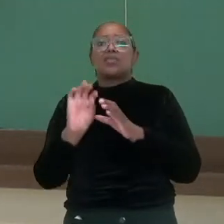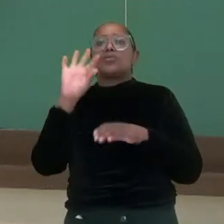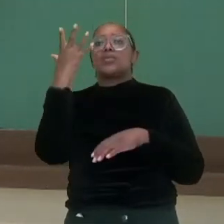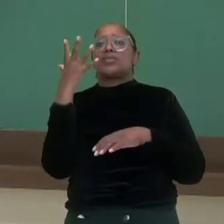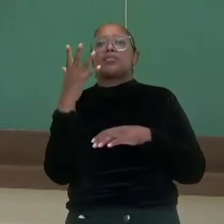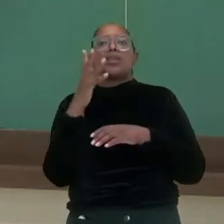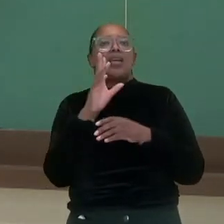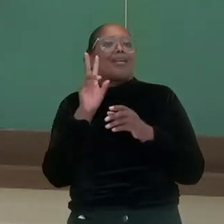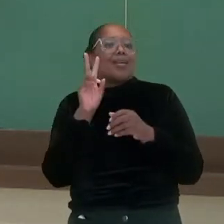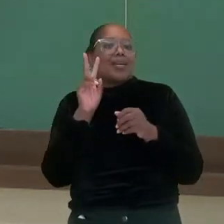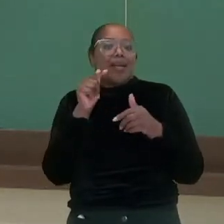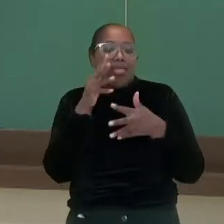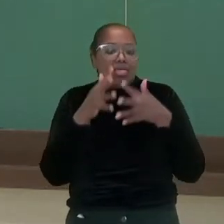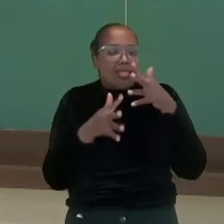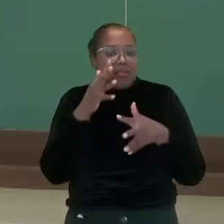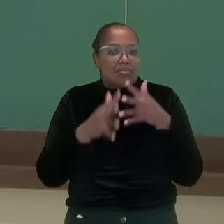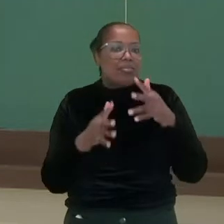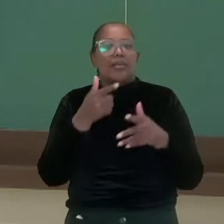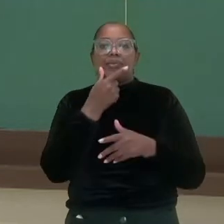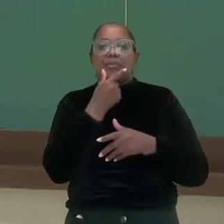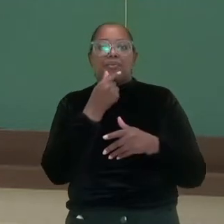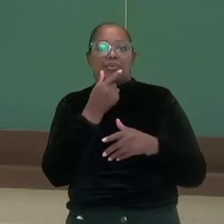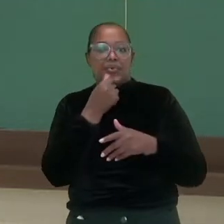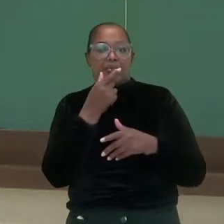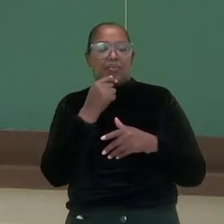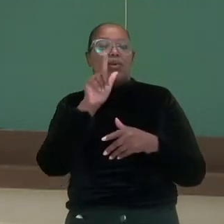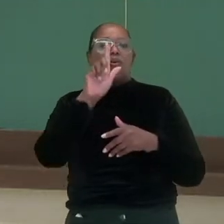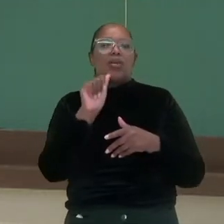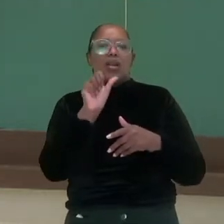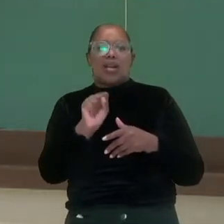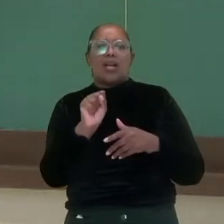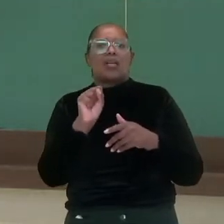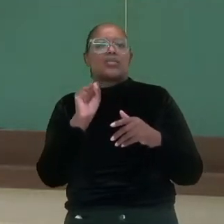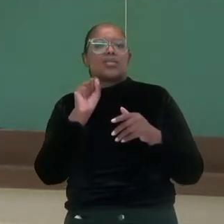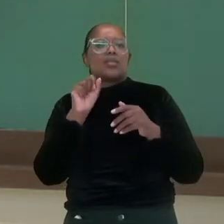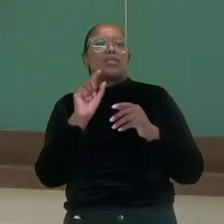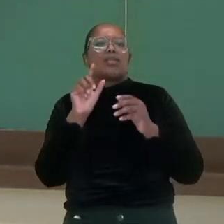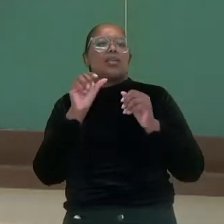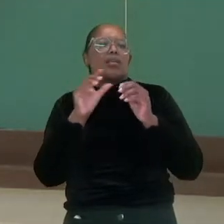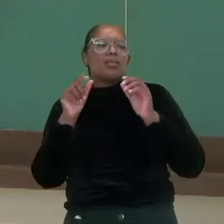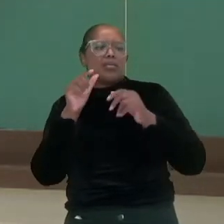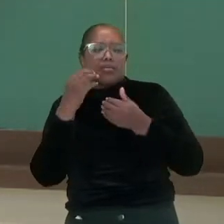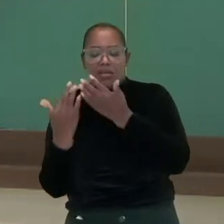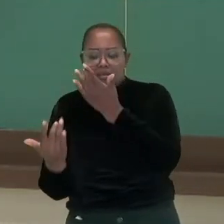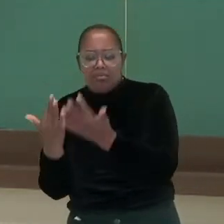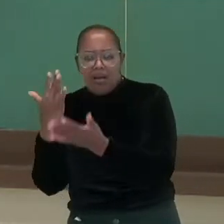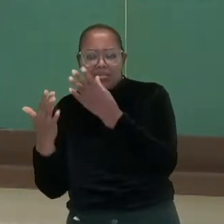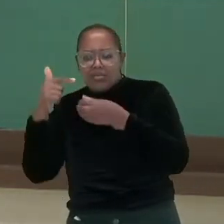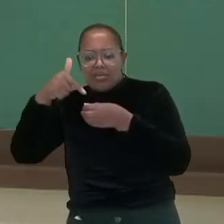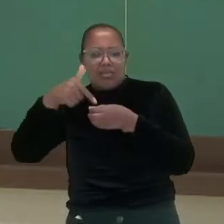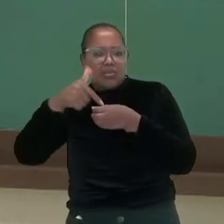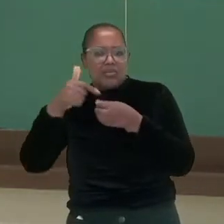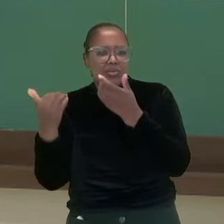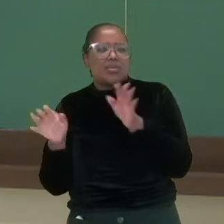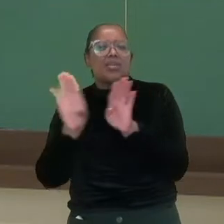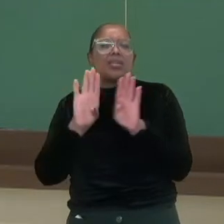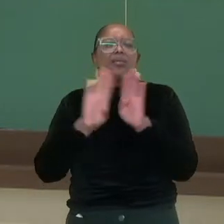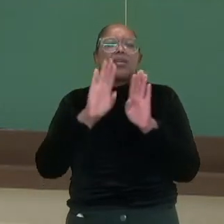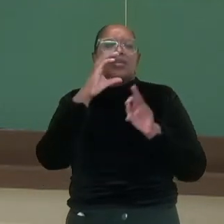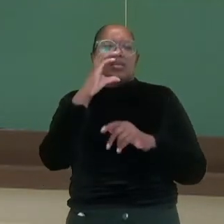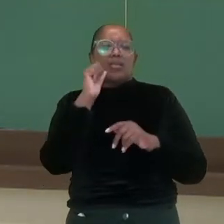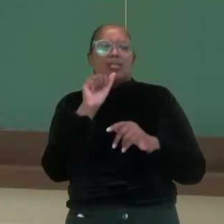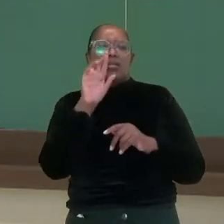todas as formas de vida que temos aqui. Então, ele é um efeito natural e necessário. O que não pode acontecer é um agravamento, um aumento